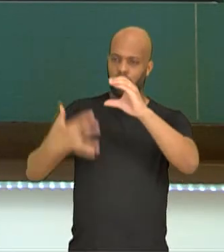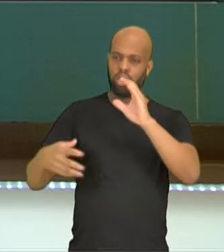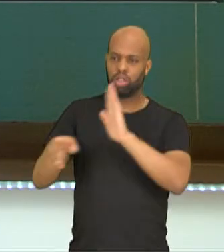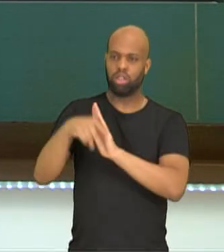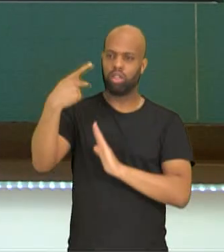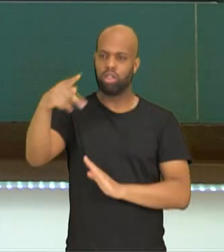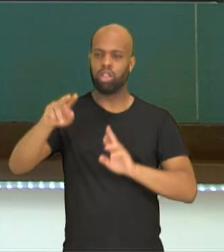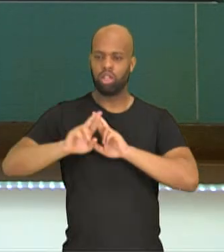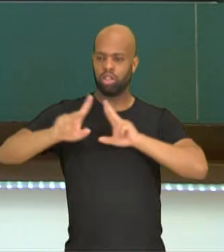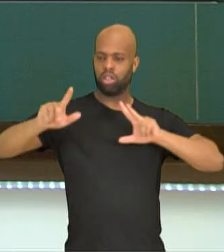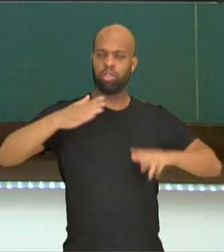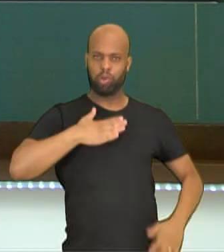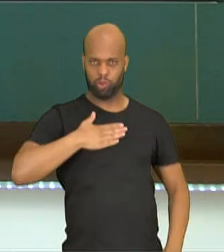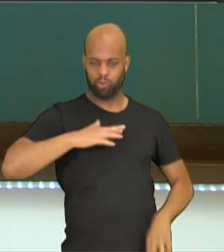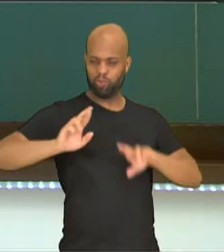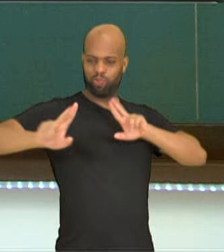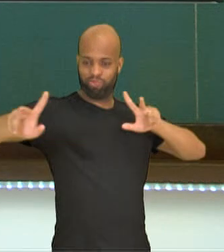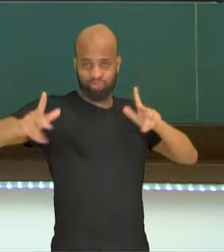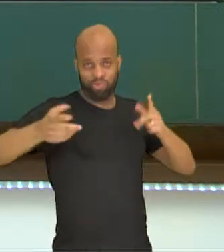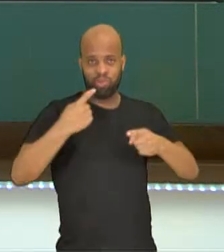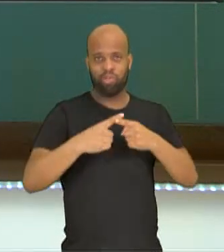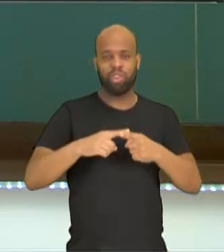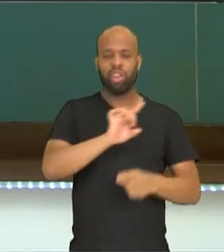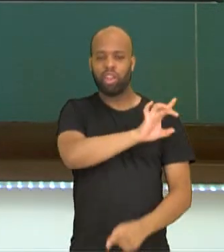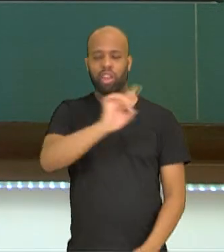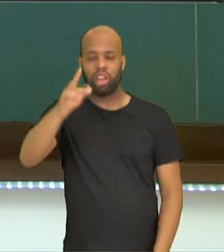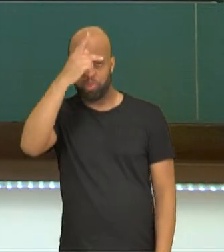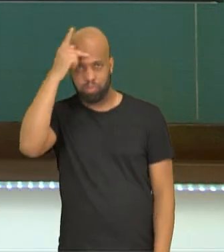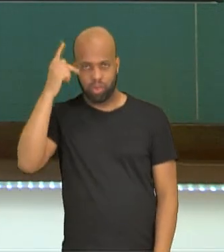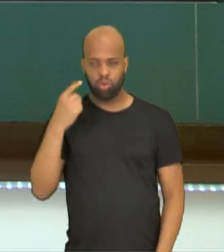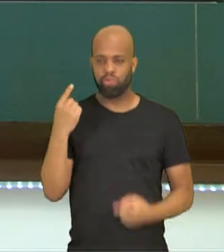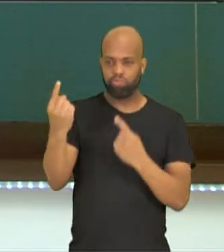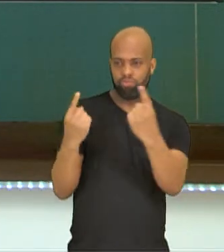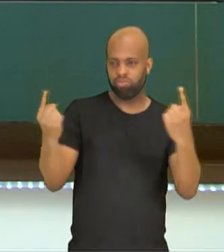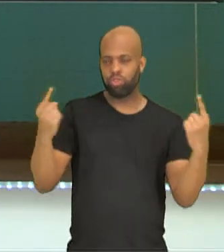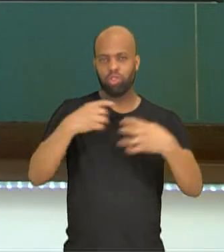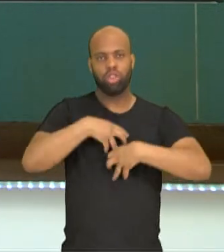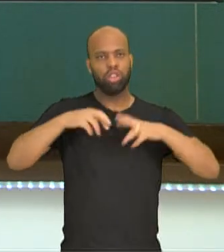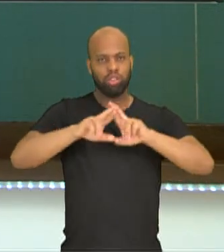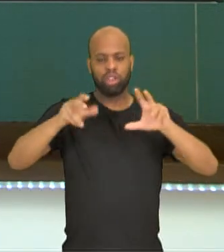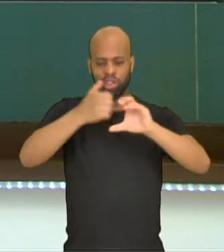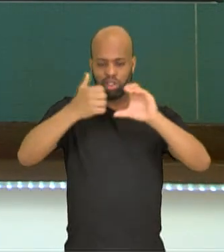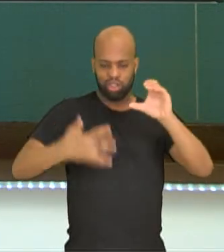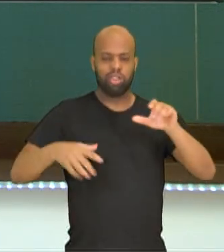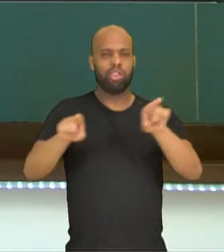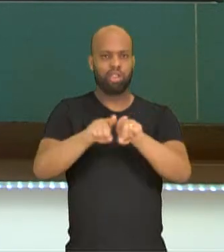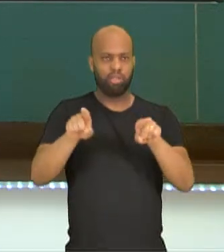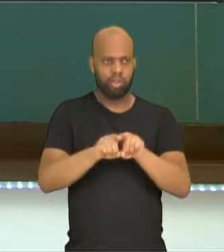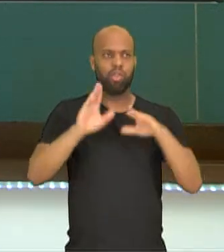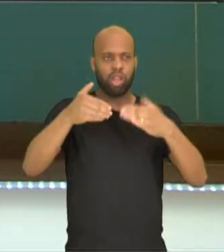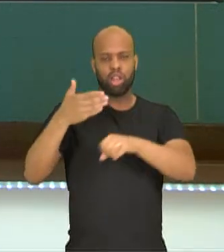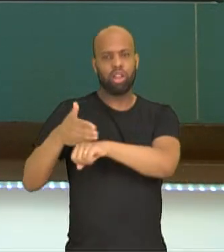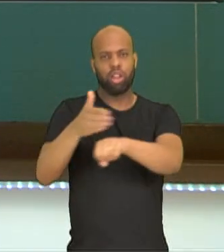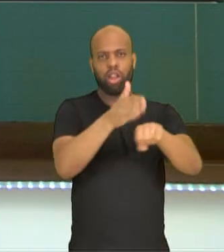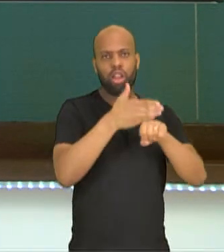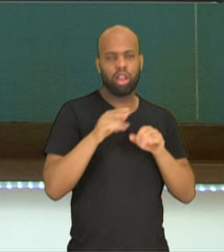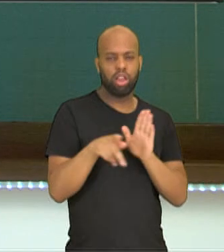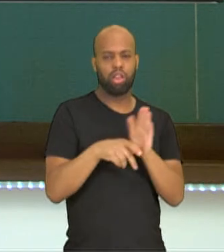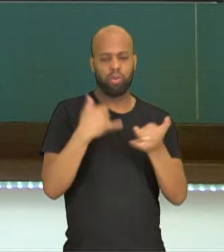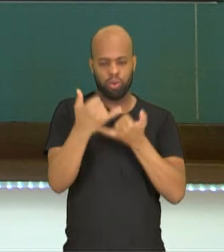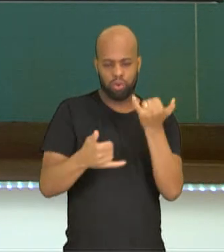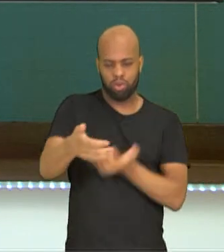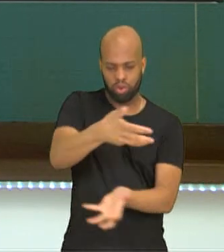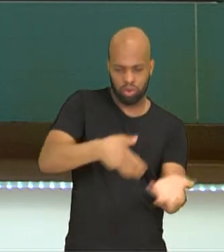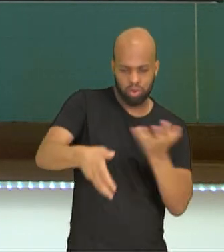que normalmente são diferentes das nossas. Cada um tem a sua individualidade, cada um tem a sua característica e com a prática dos jogos